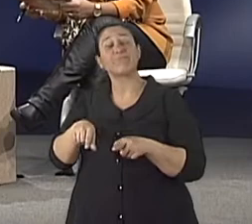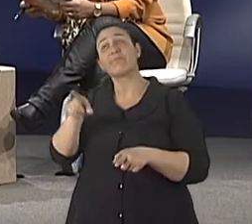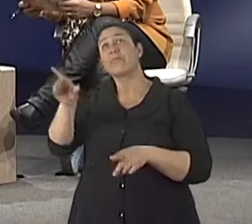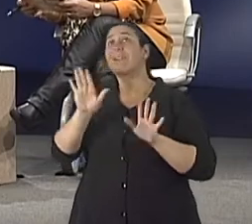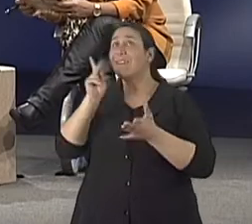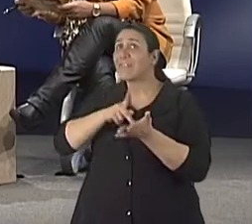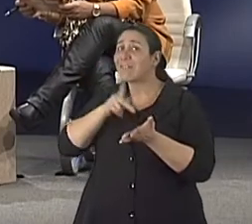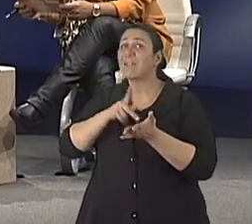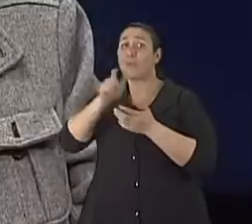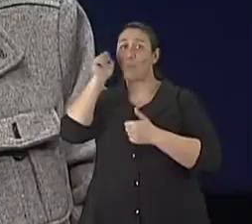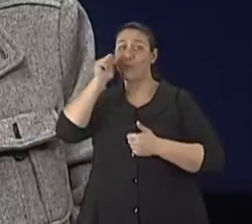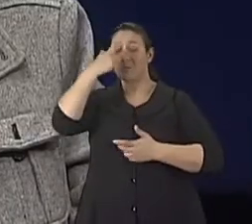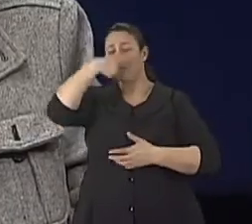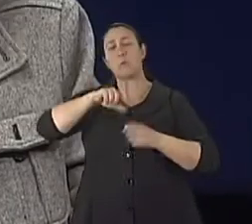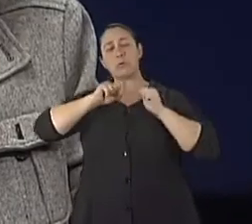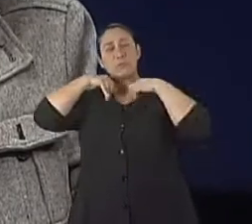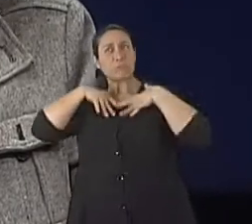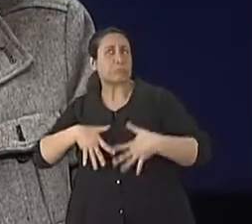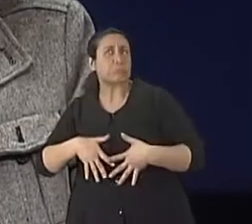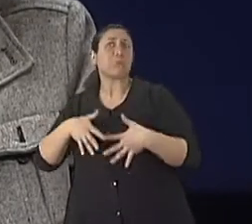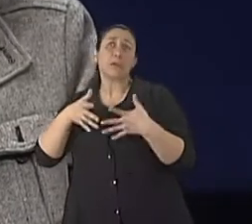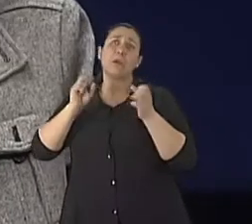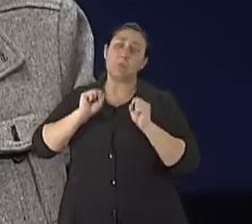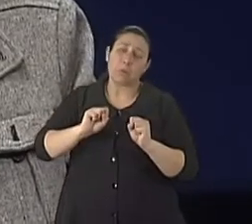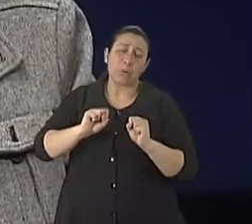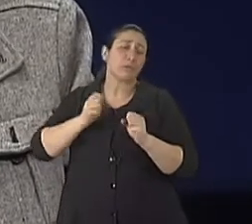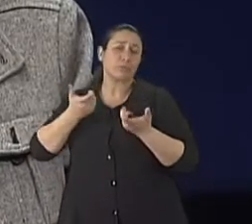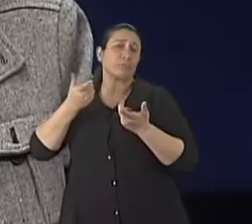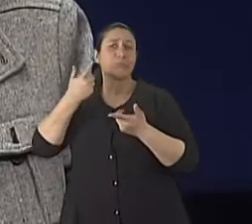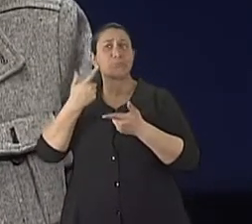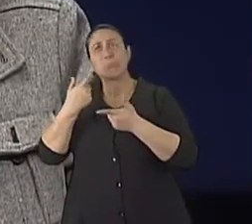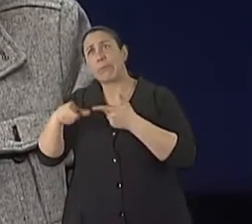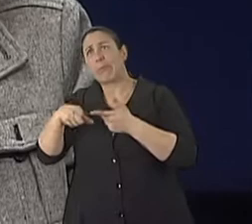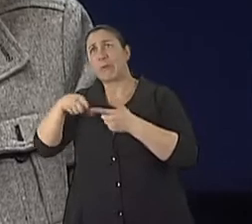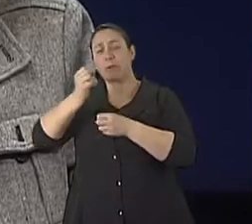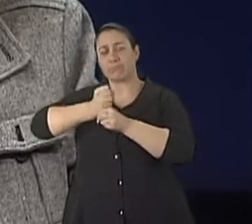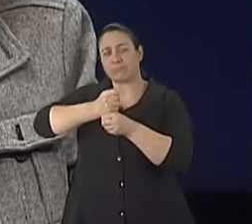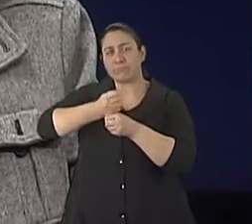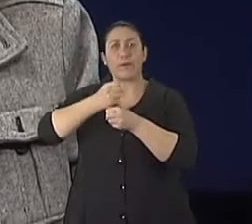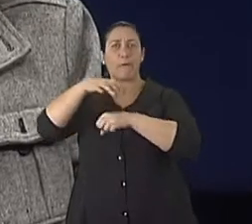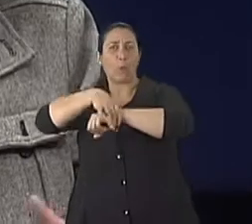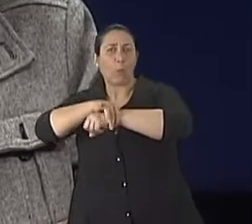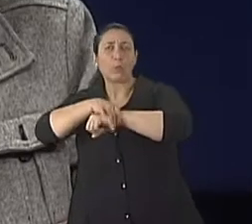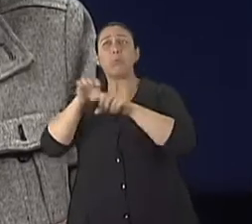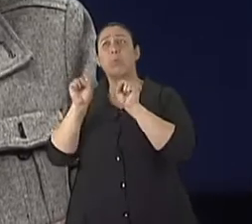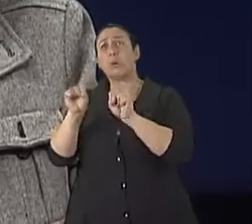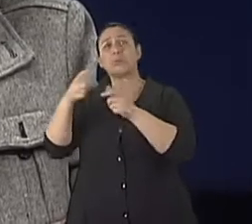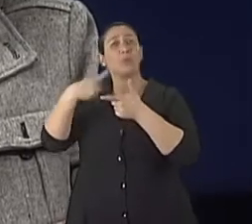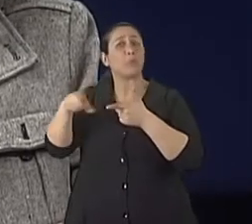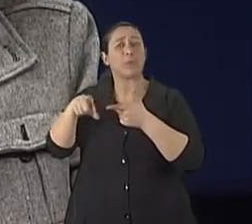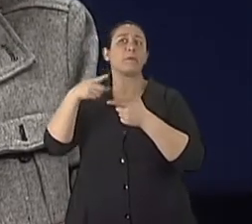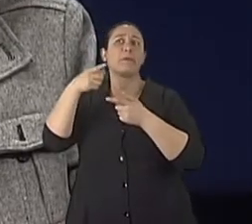demais patologias no ar desde causas de tomar e traumatológica as causas inflamatórias digamos a